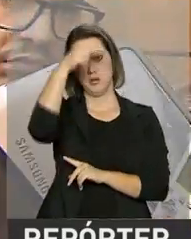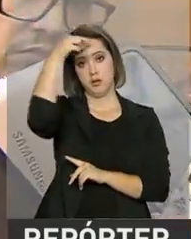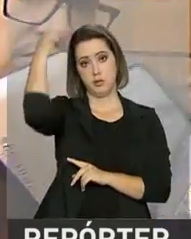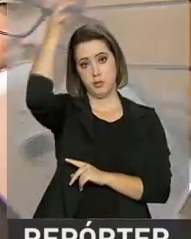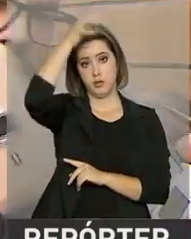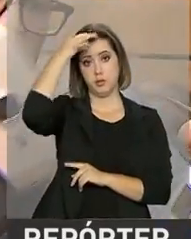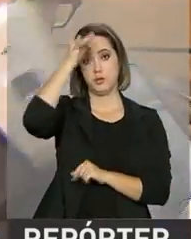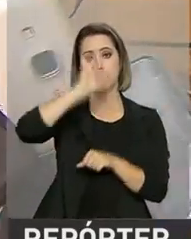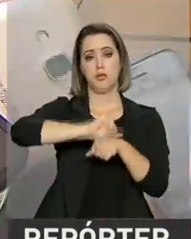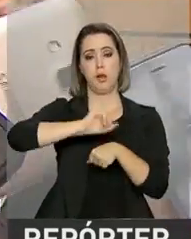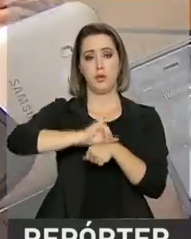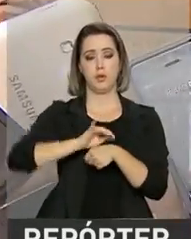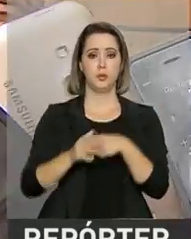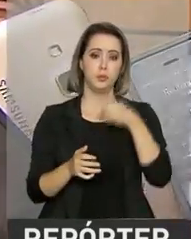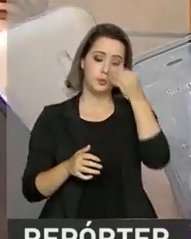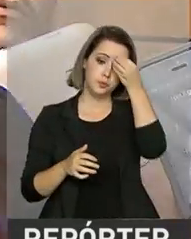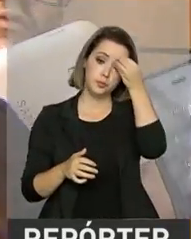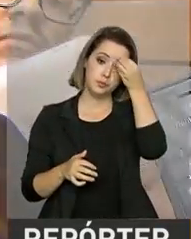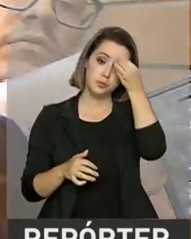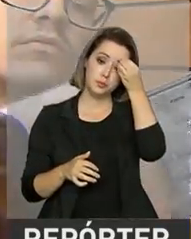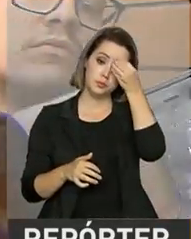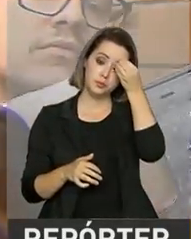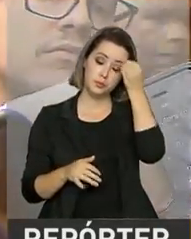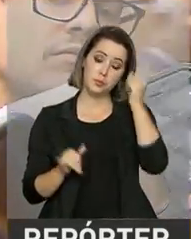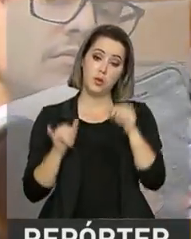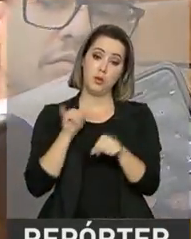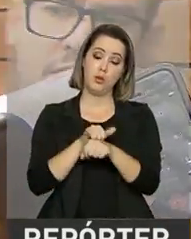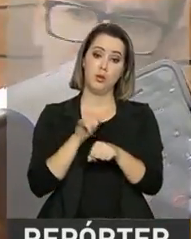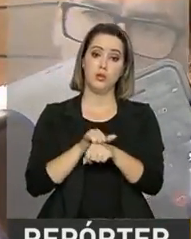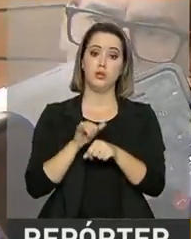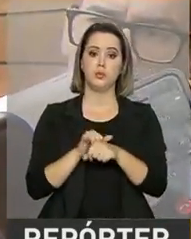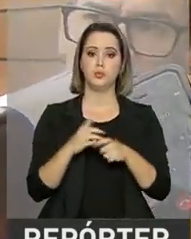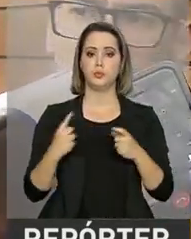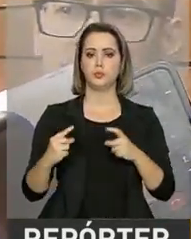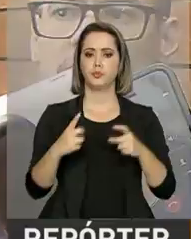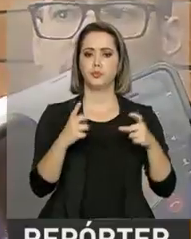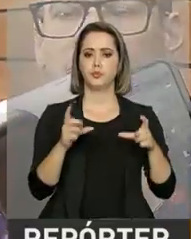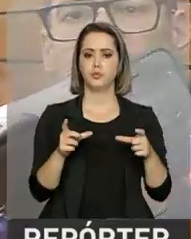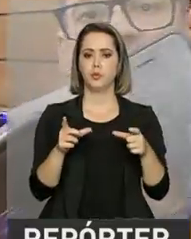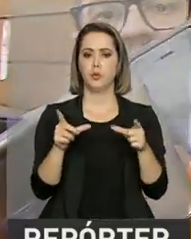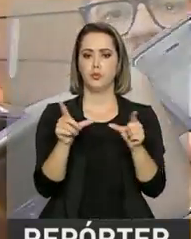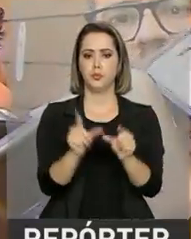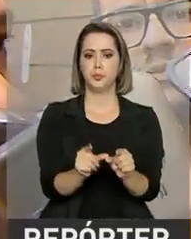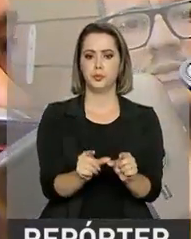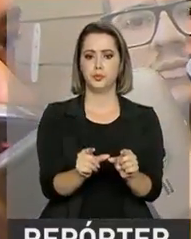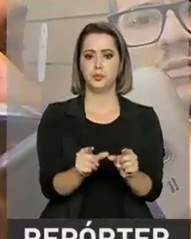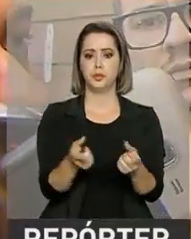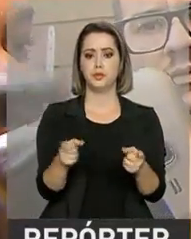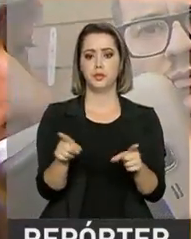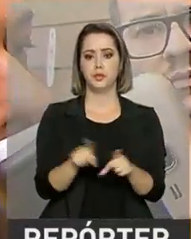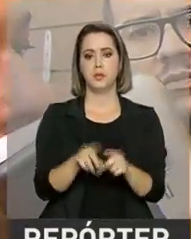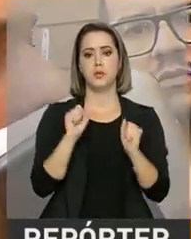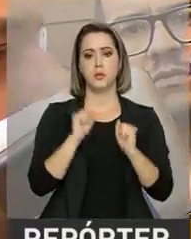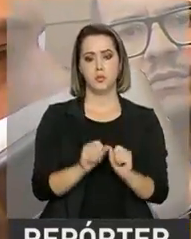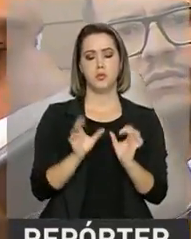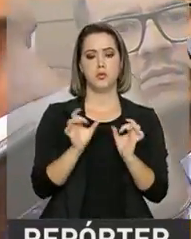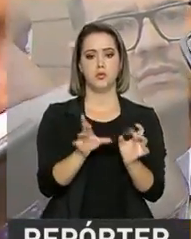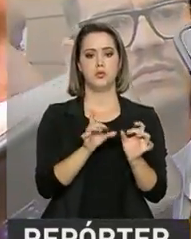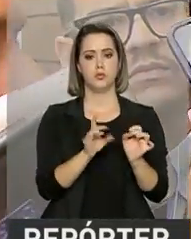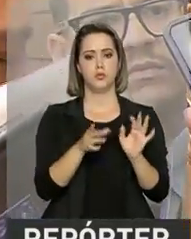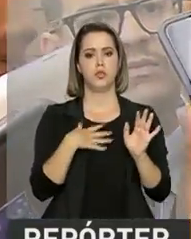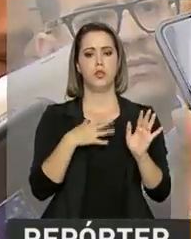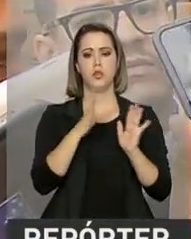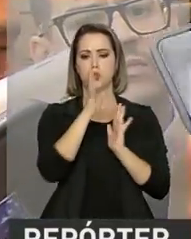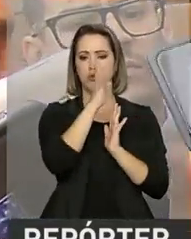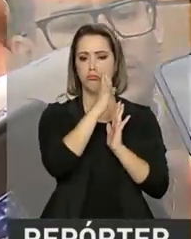de menor porte, né, que poderiam entrar. Então, assim, há uma lista extensa